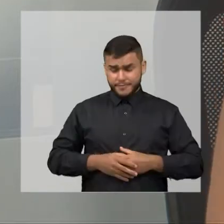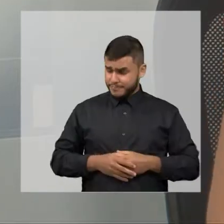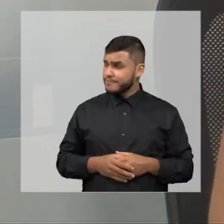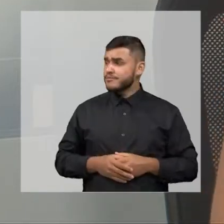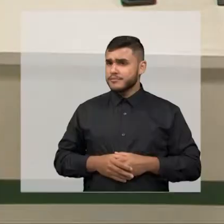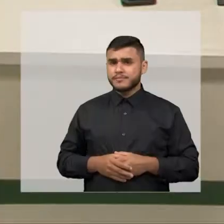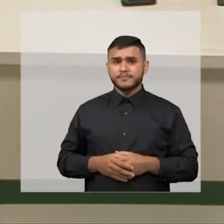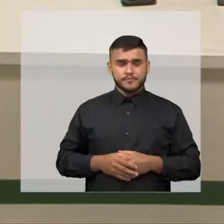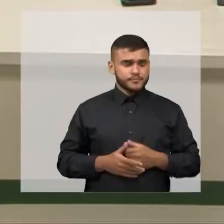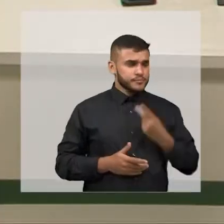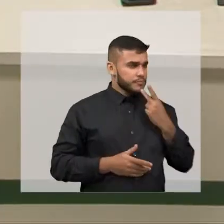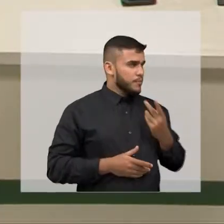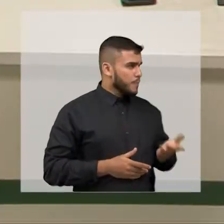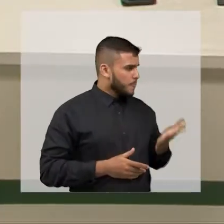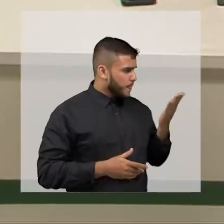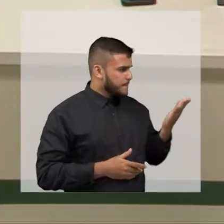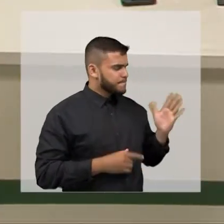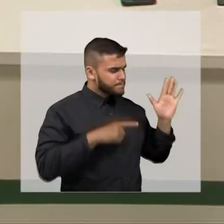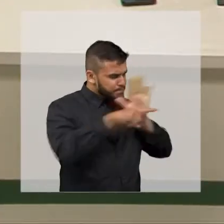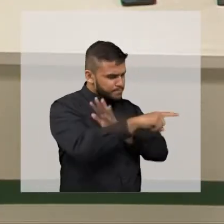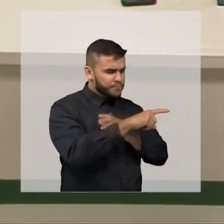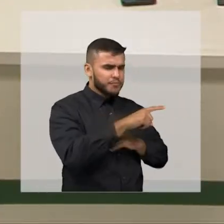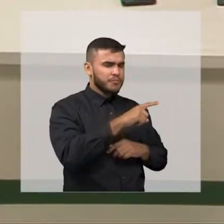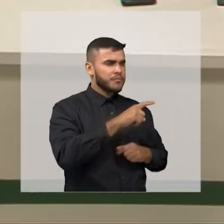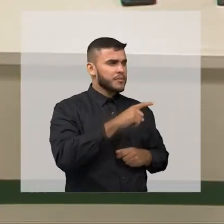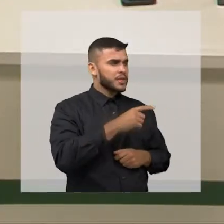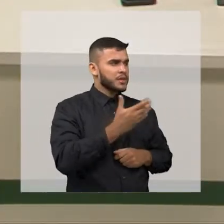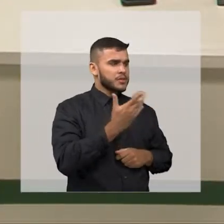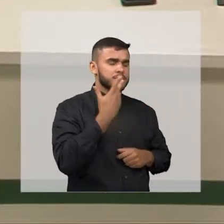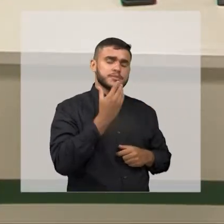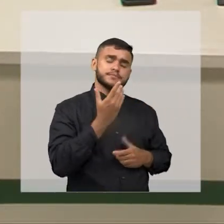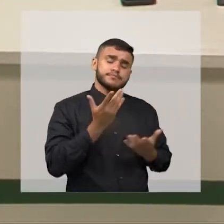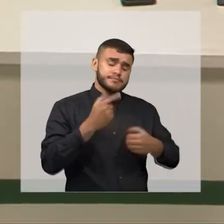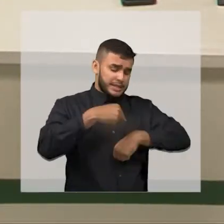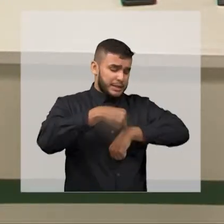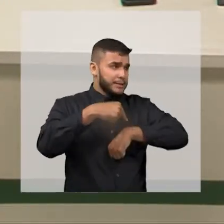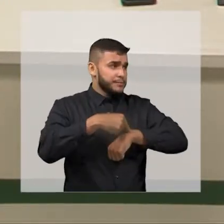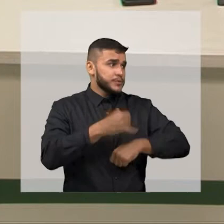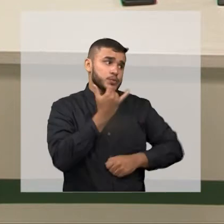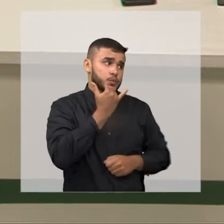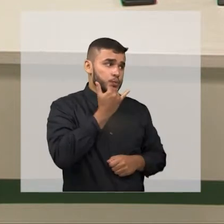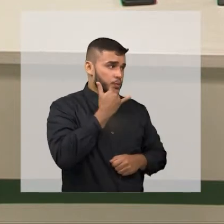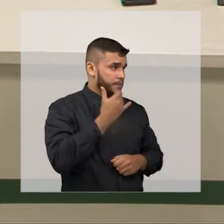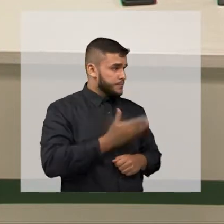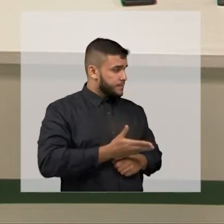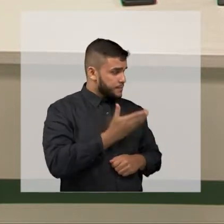eu lhe fazer uma perguntinha final, está acabando meu tempo, passa rápido, infelizmente eu queria ter mais tempo para